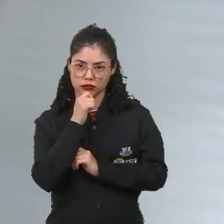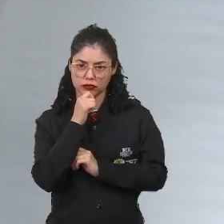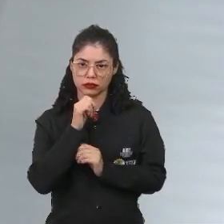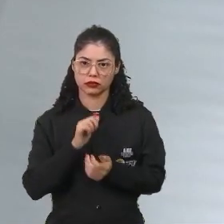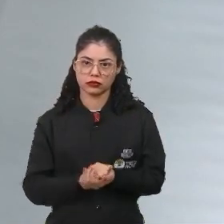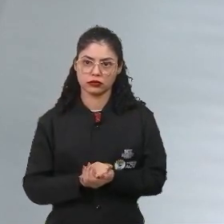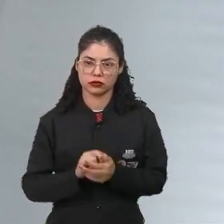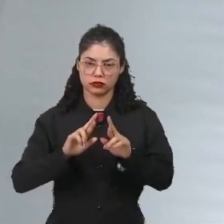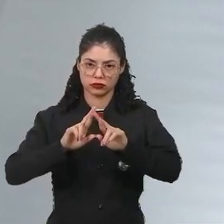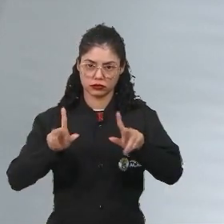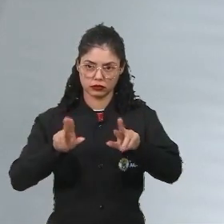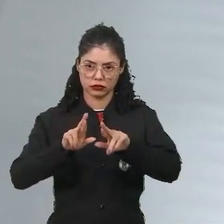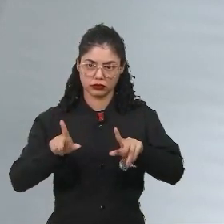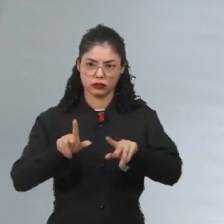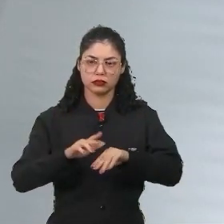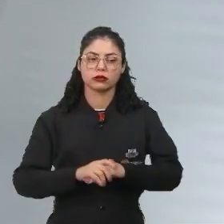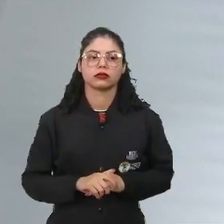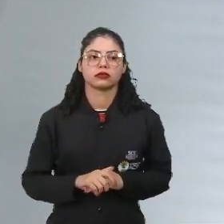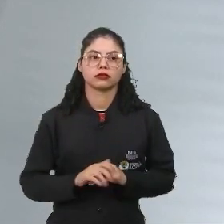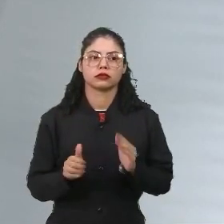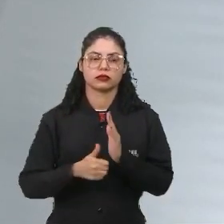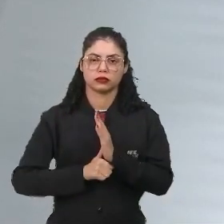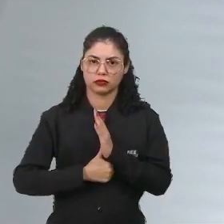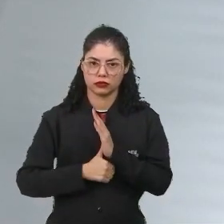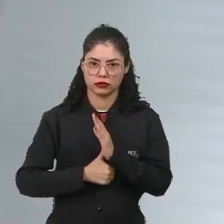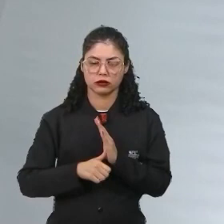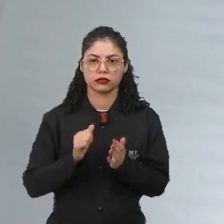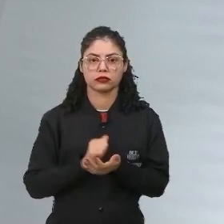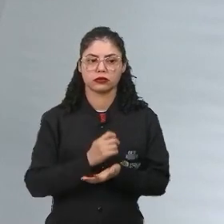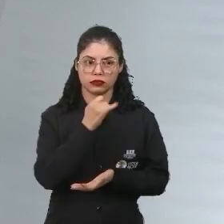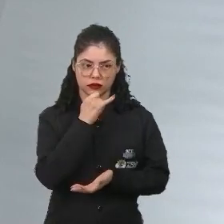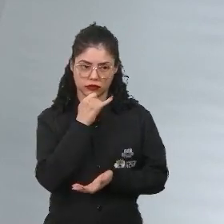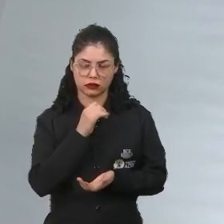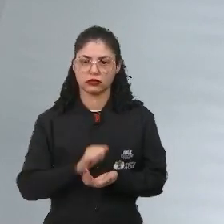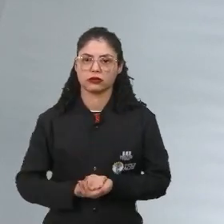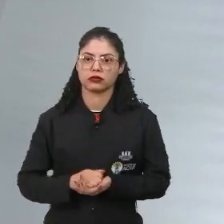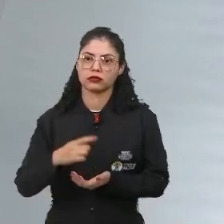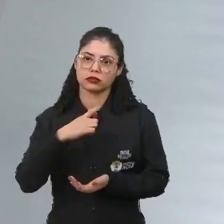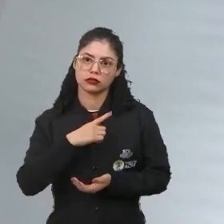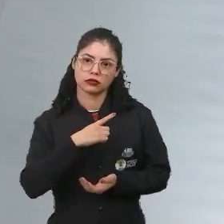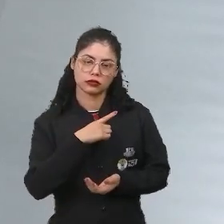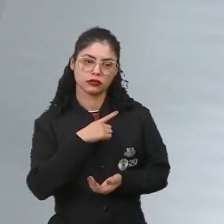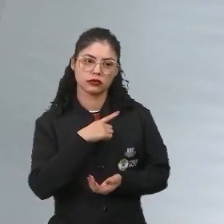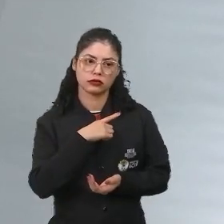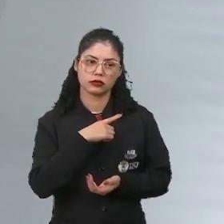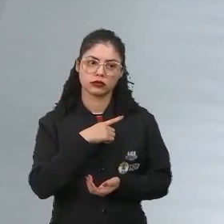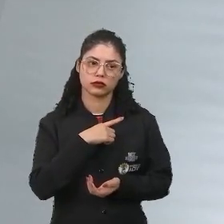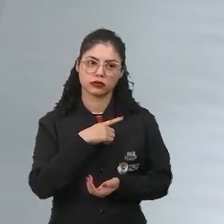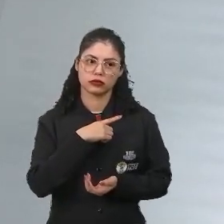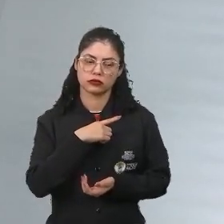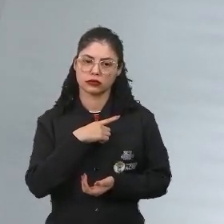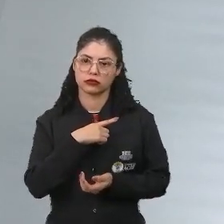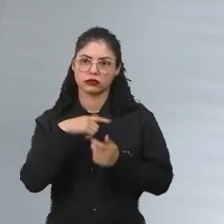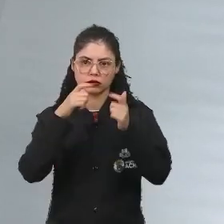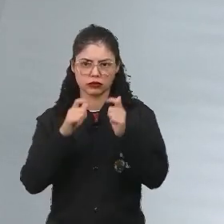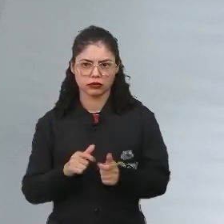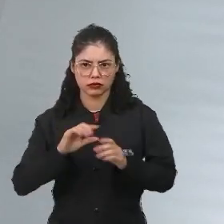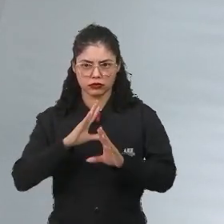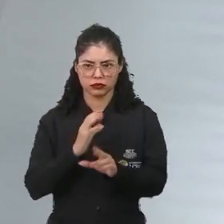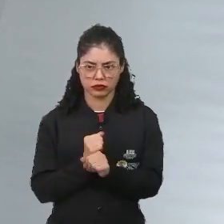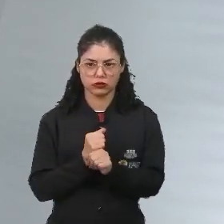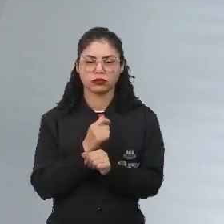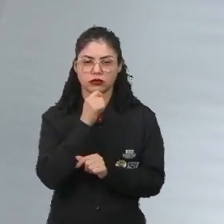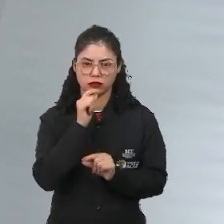à diferença de densidade. Por exemplo, eu tenho um recipiente onde eu acrescentei